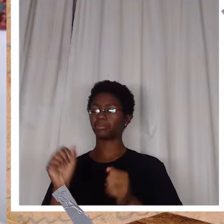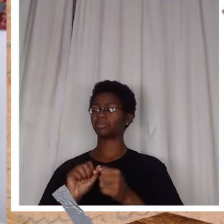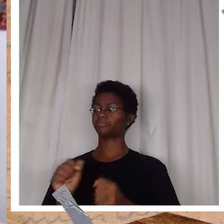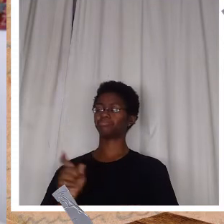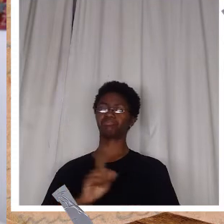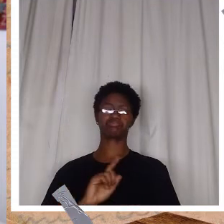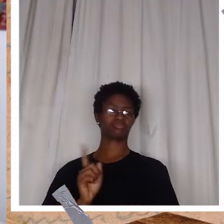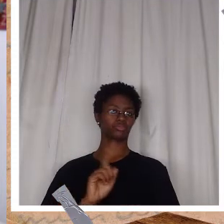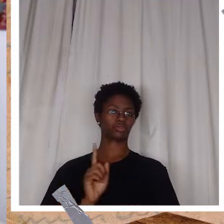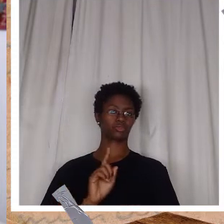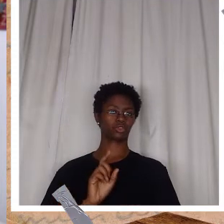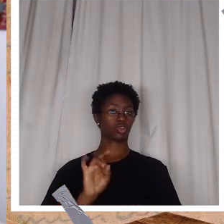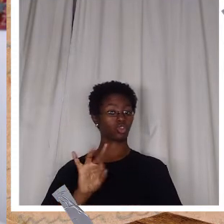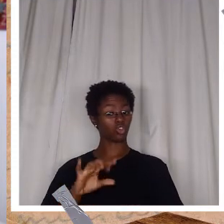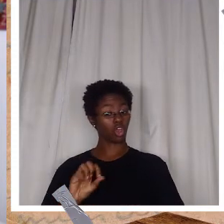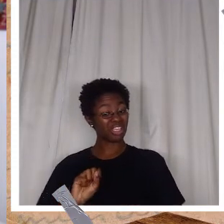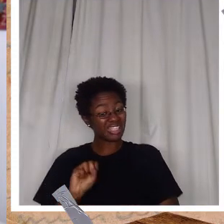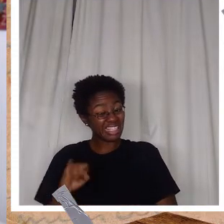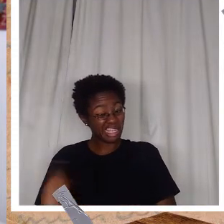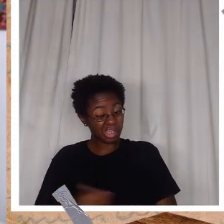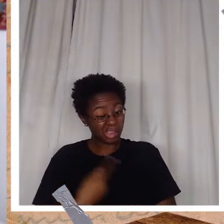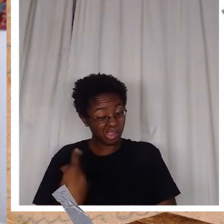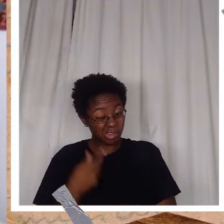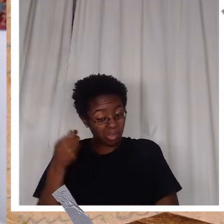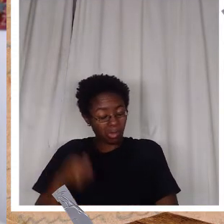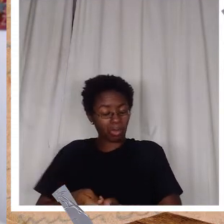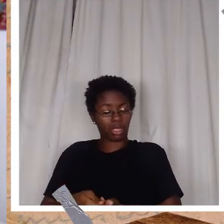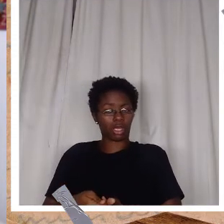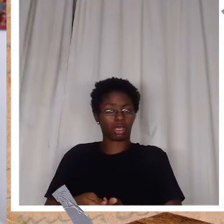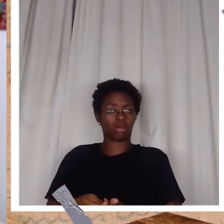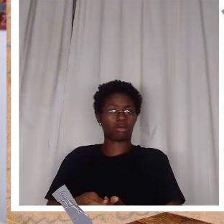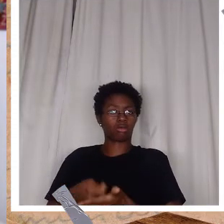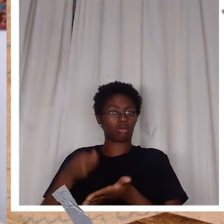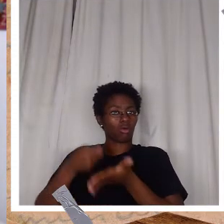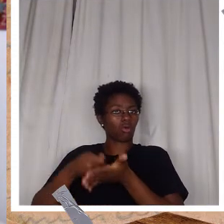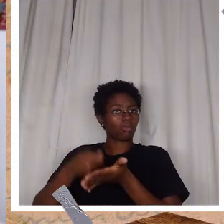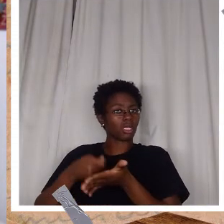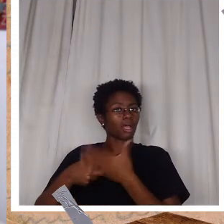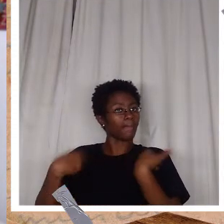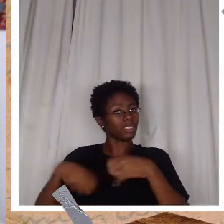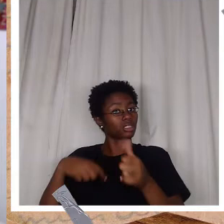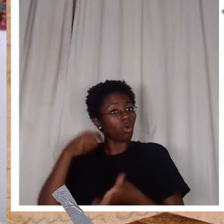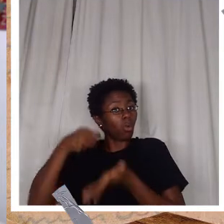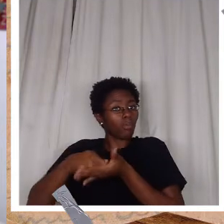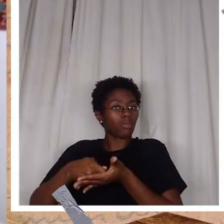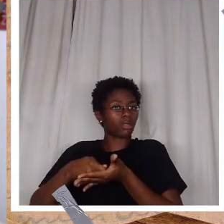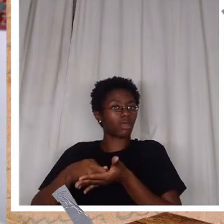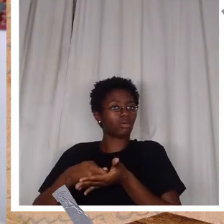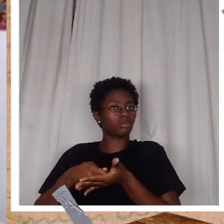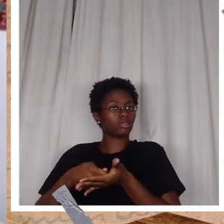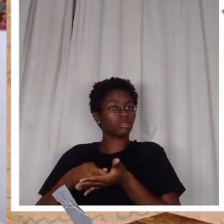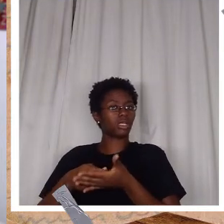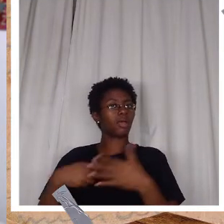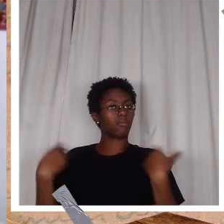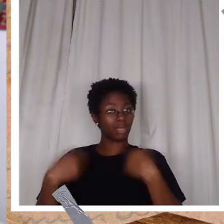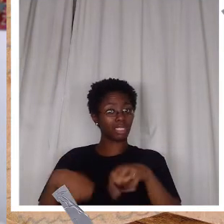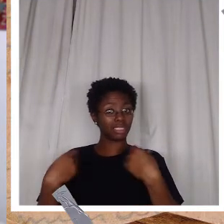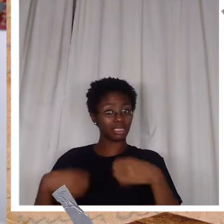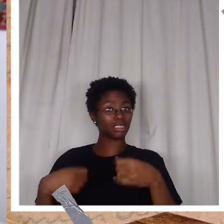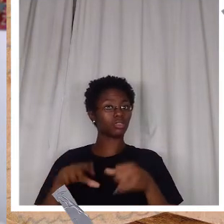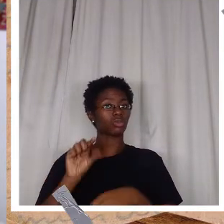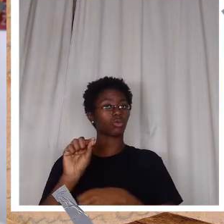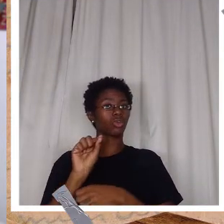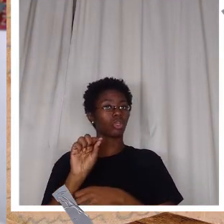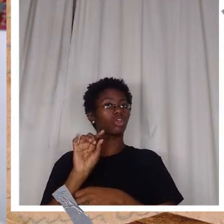ser que a gente obrigue. Resultou muito, como você disse, Dani, o Herói de Todo Mundo, não só